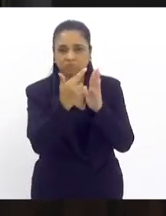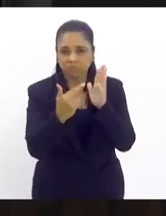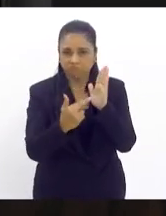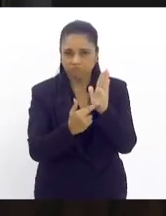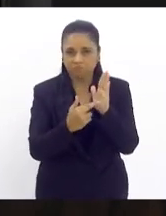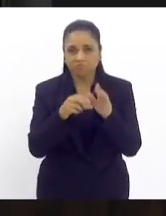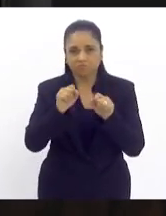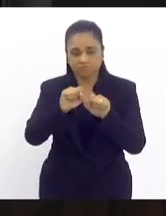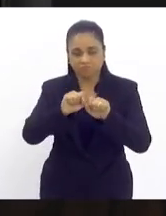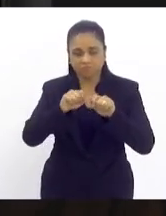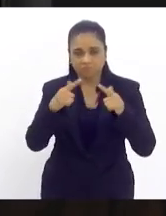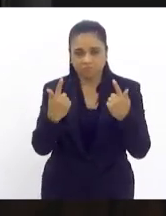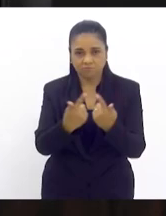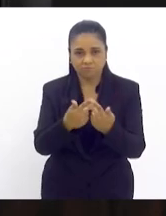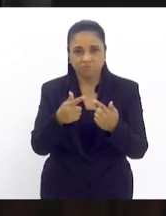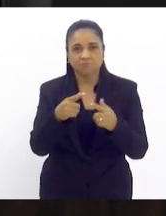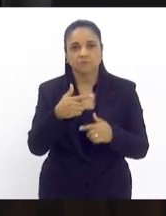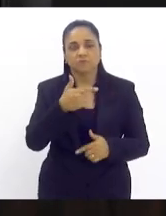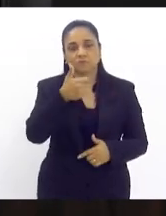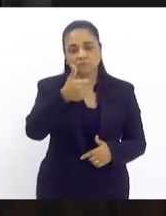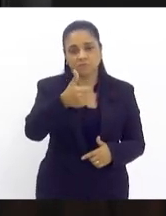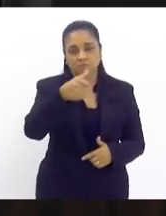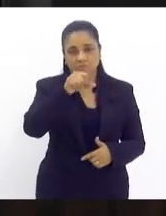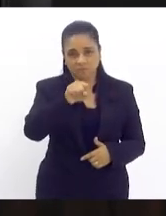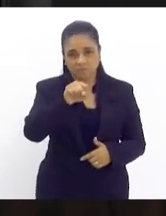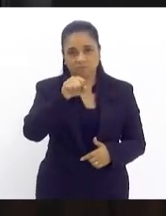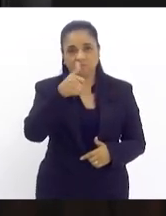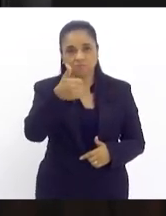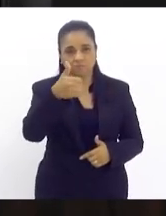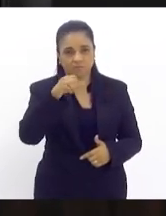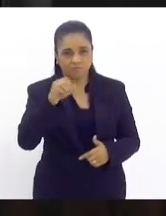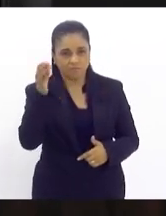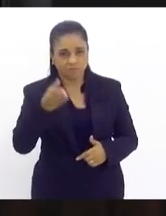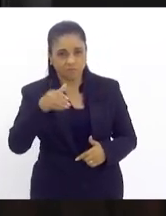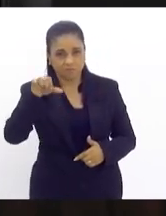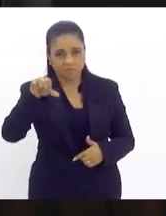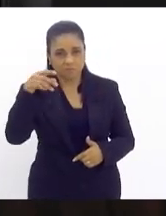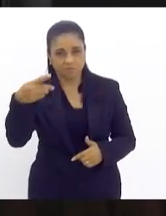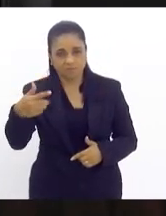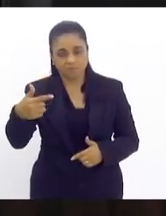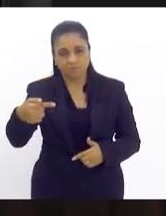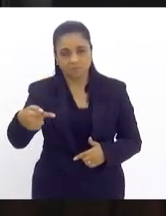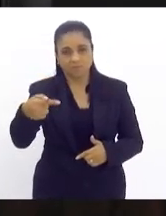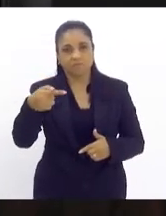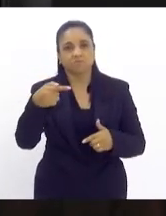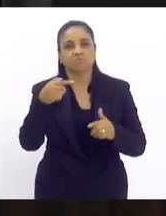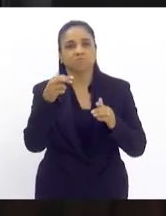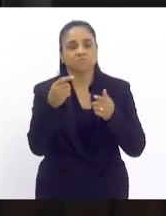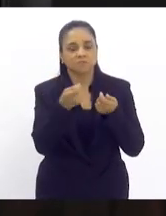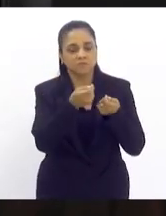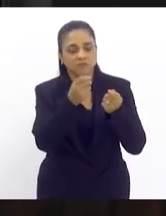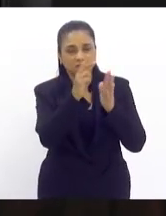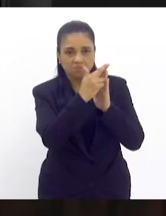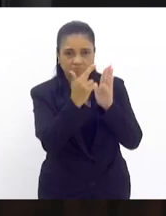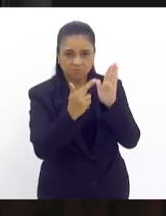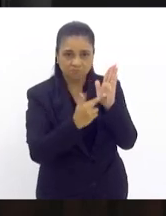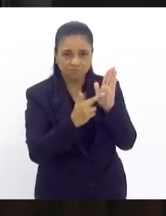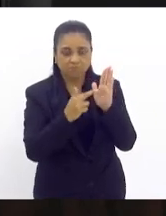número 810-97, para regulamentar a constituição e o funcionamento das frentes